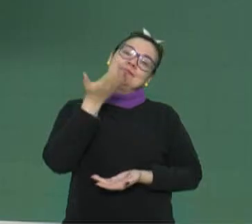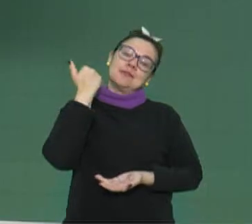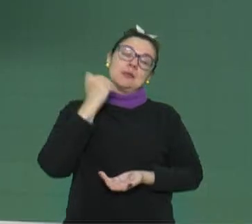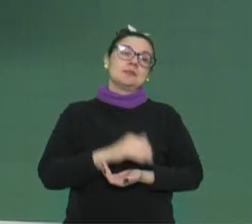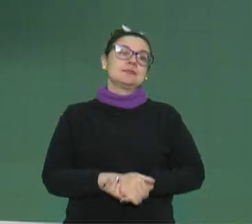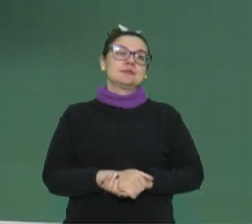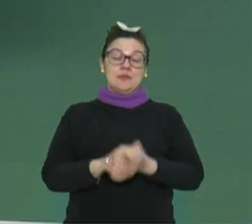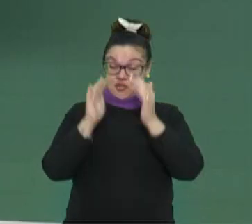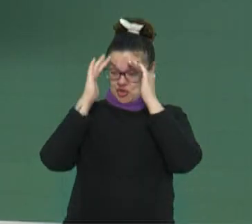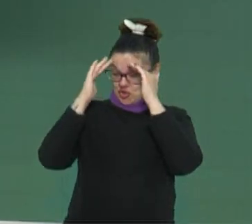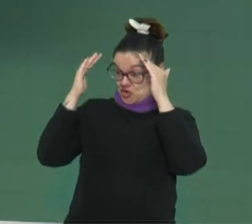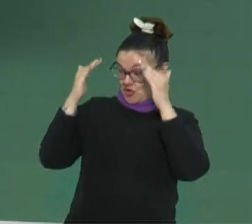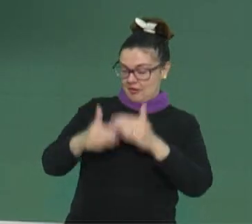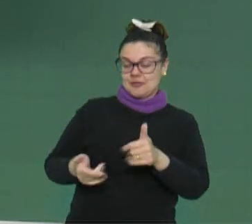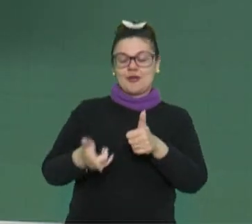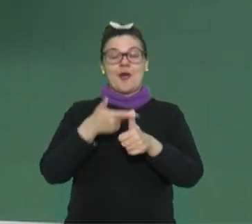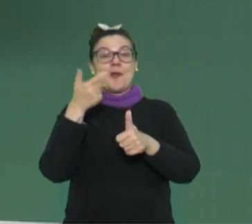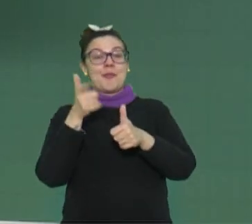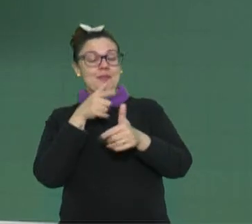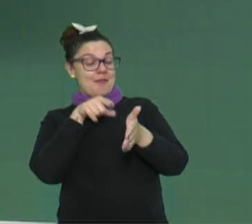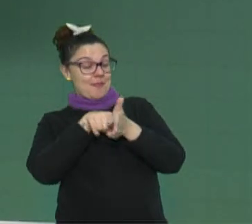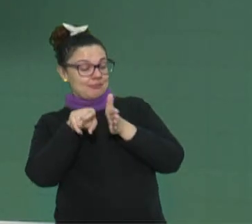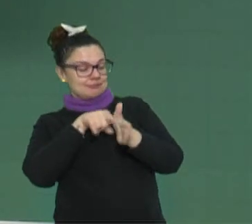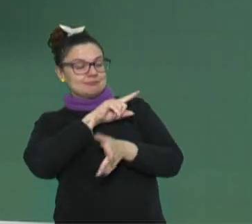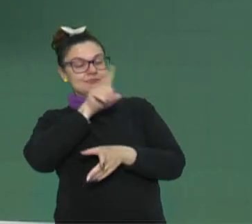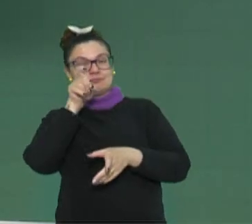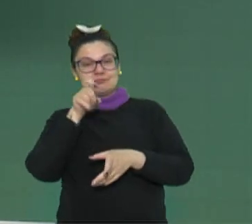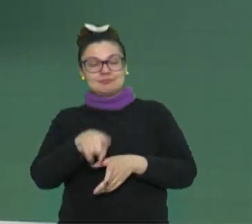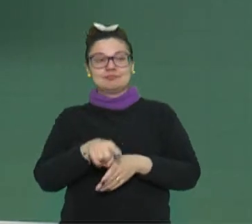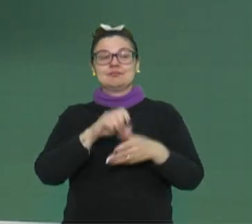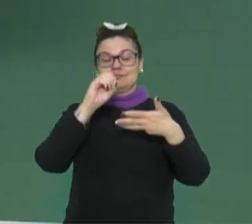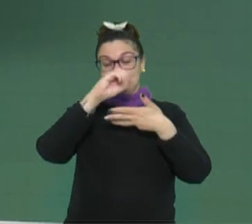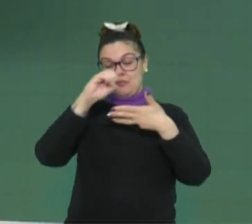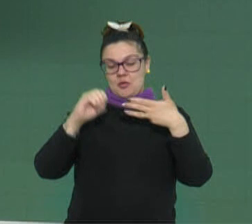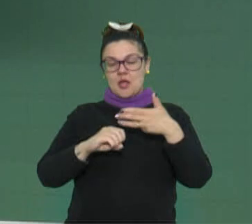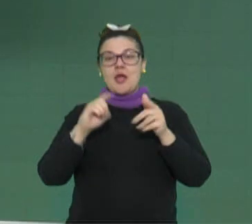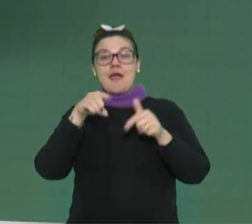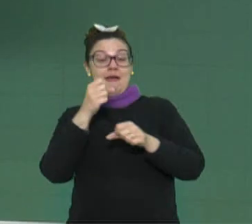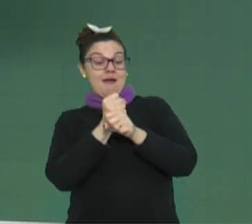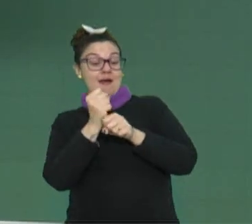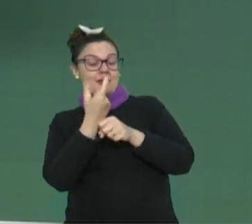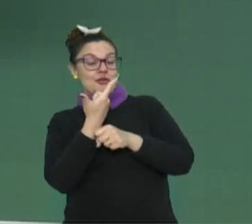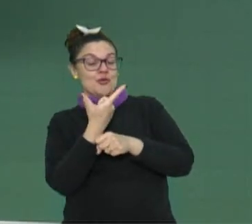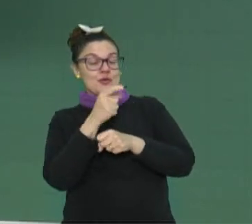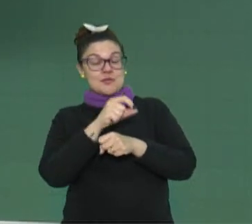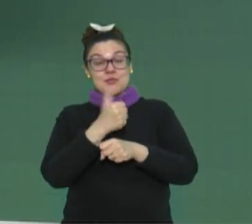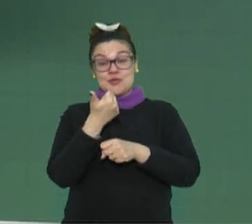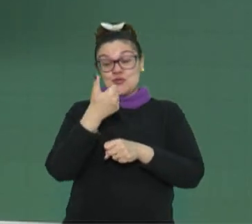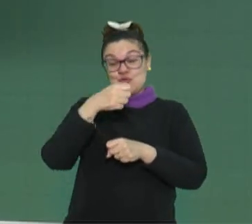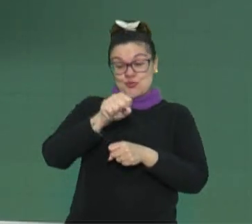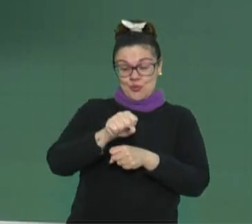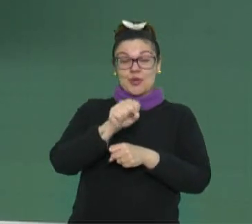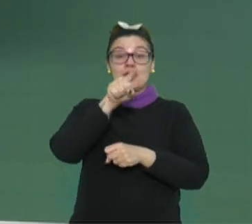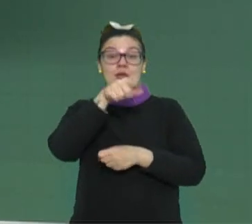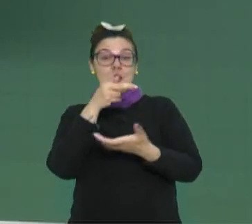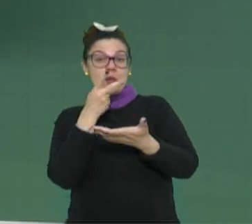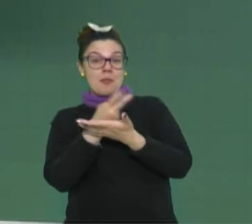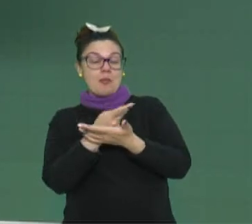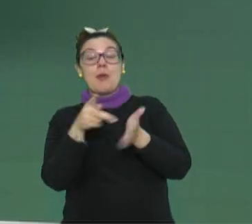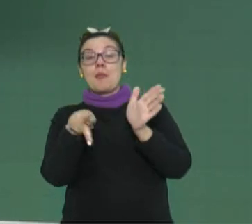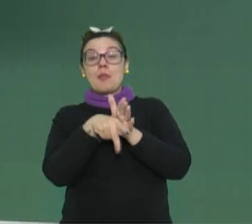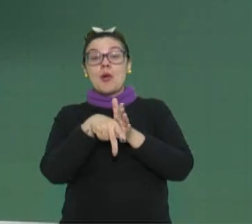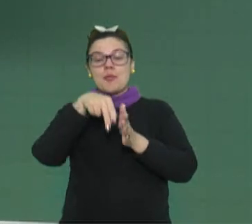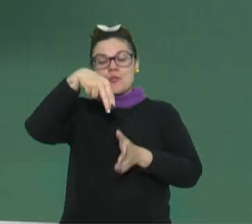lá, diretamente já para a primeira questão, que é do Enem de 2018, e é uma questão sobre